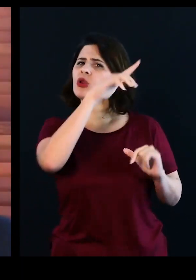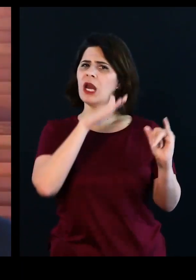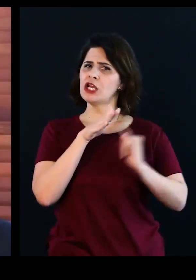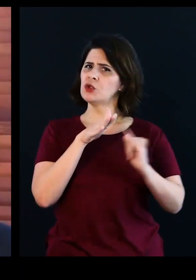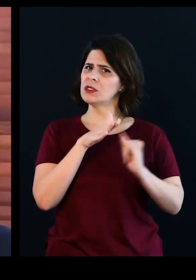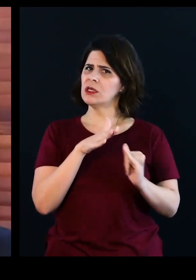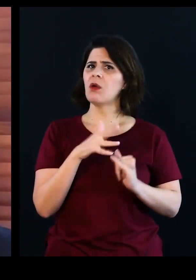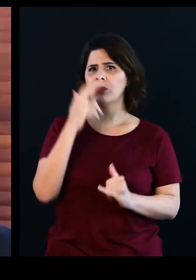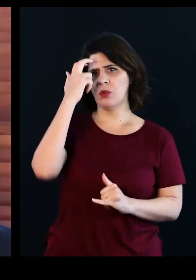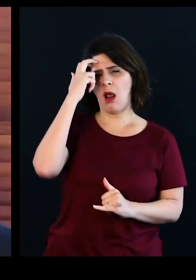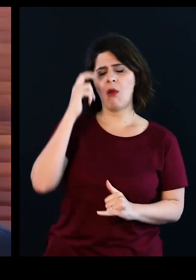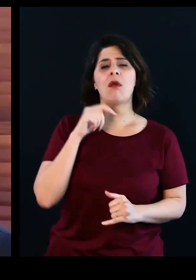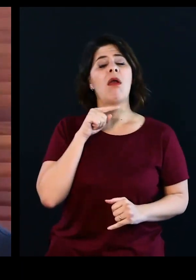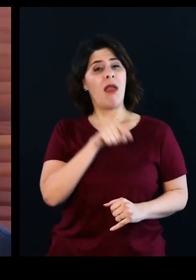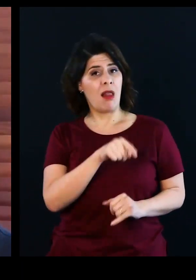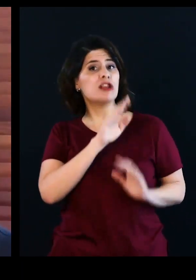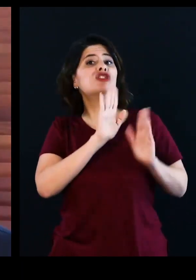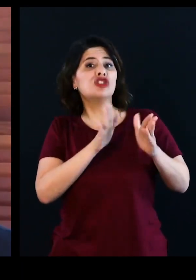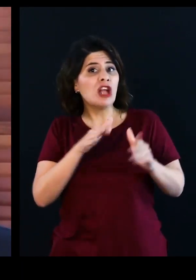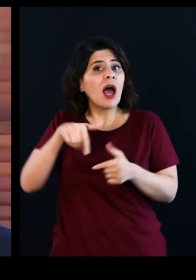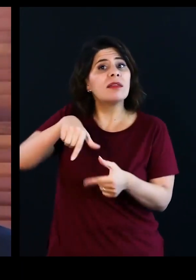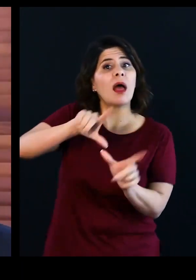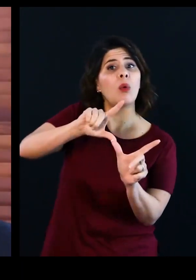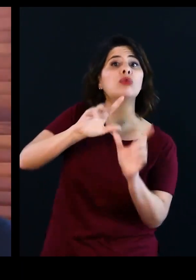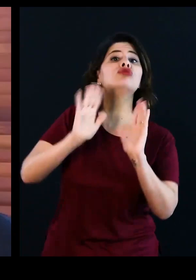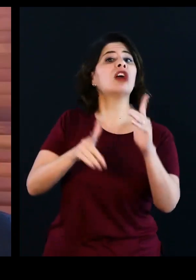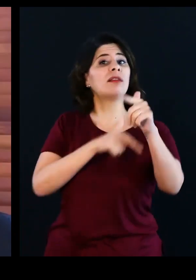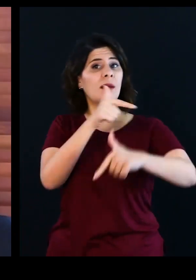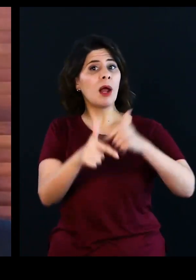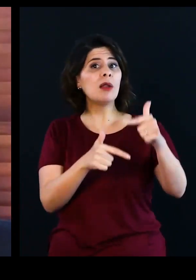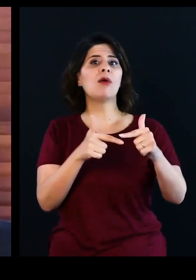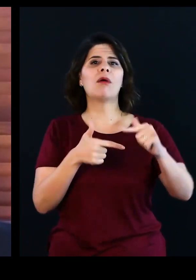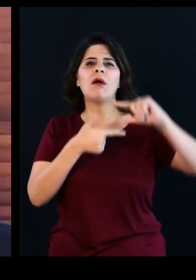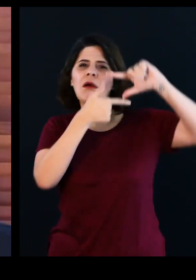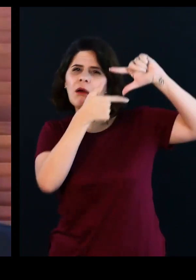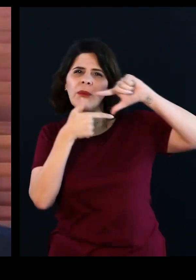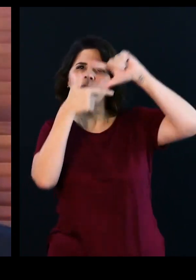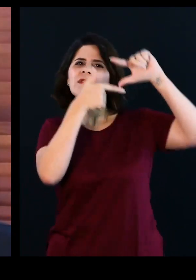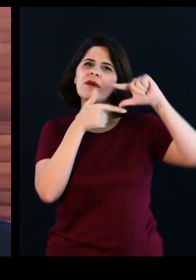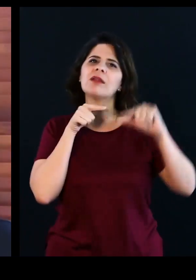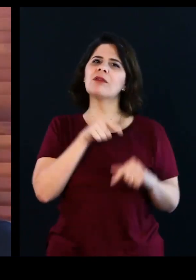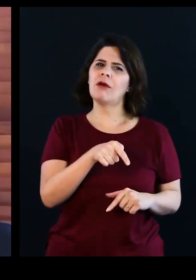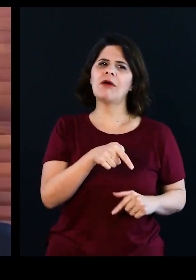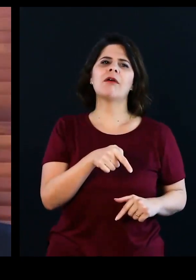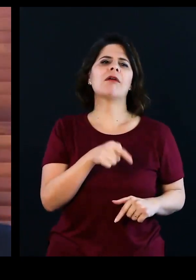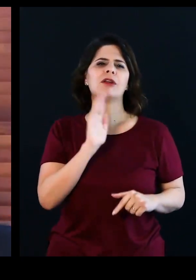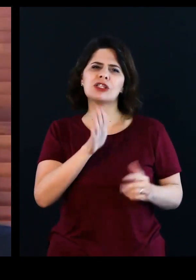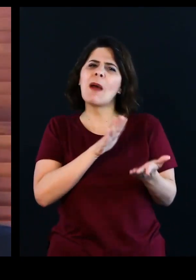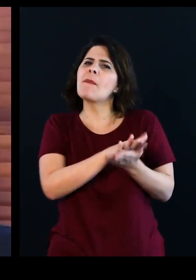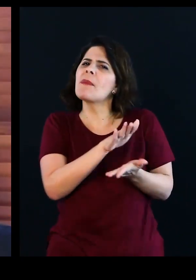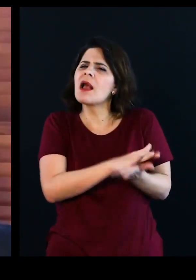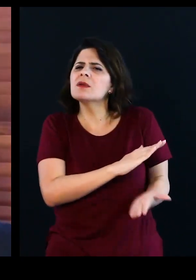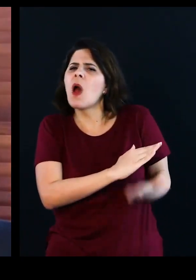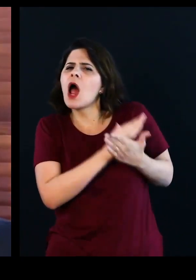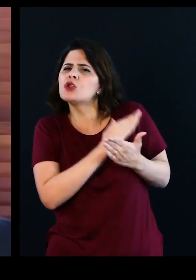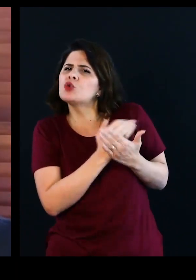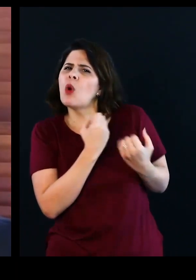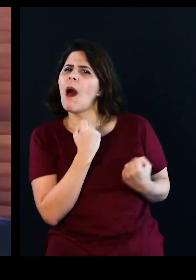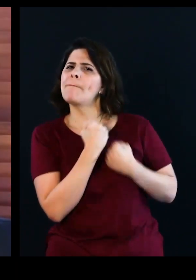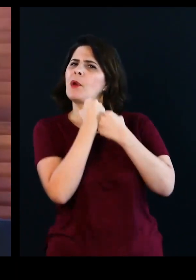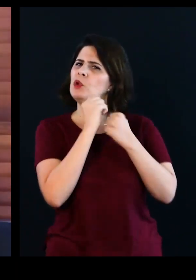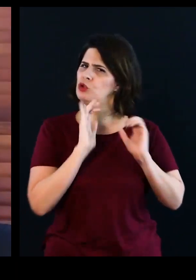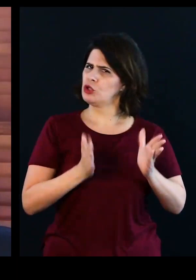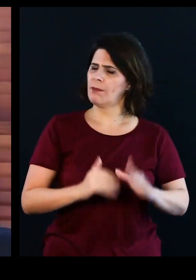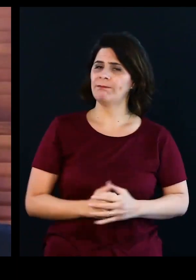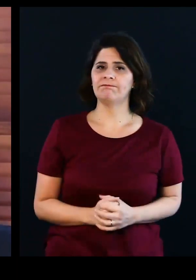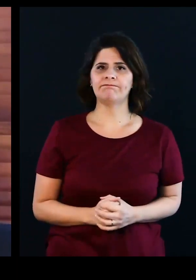com o Mário lá no Itaú Cultural, nos ajudando no Observatório de Política Cultural em várias publicações. Mário,